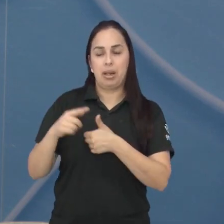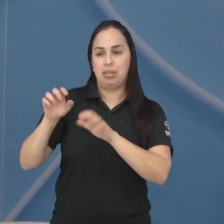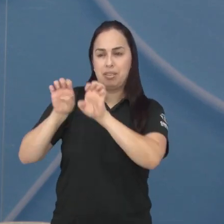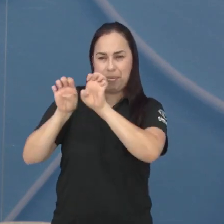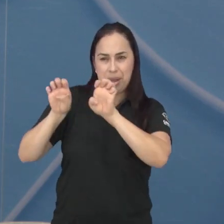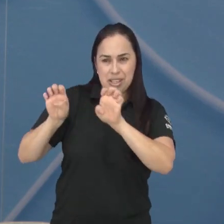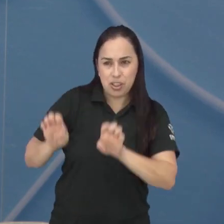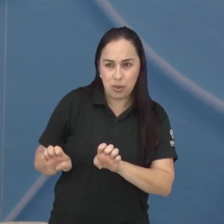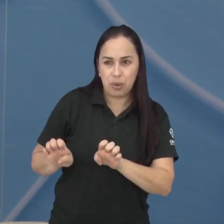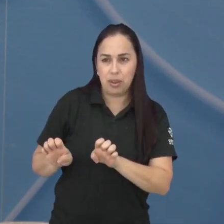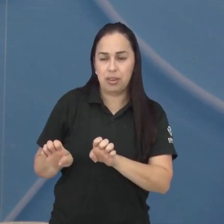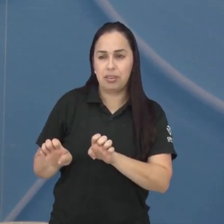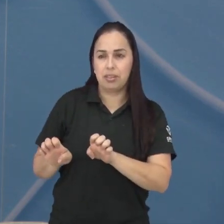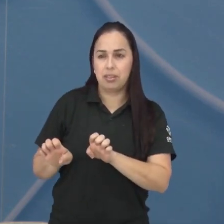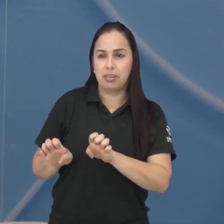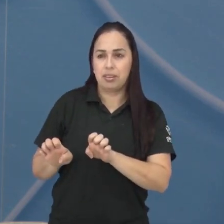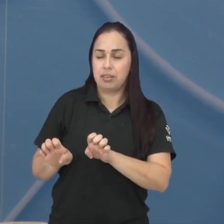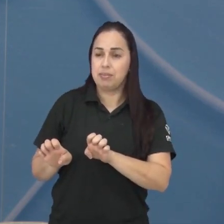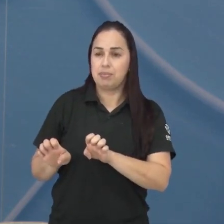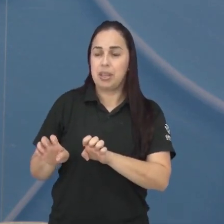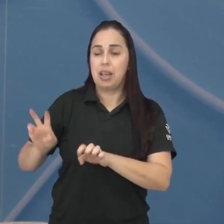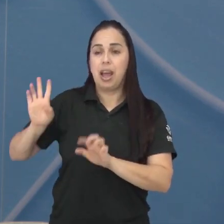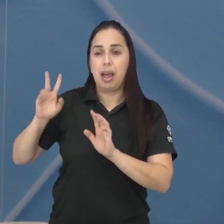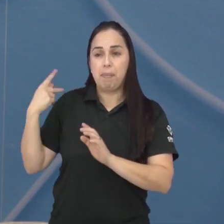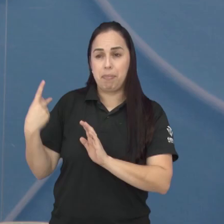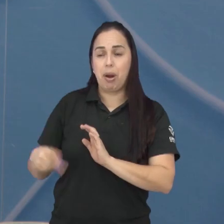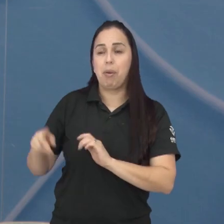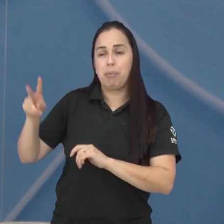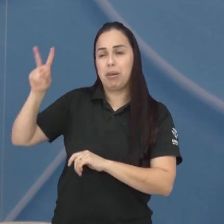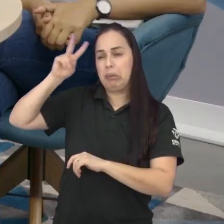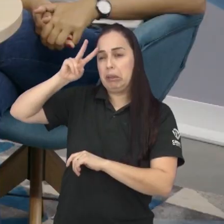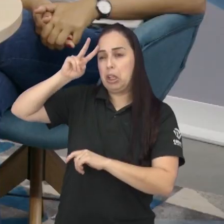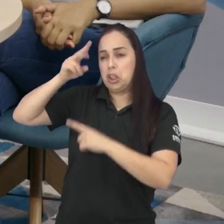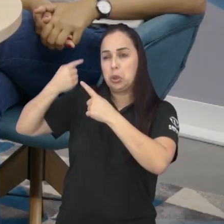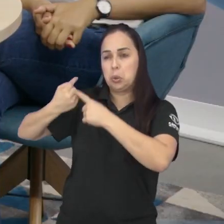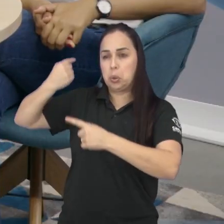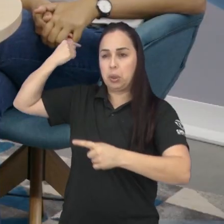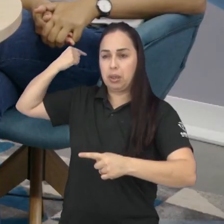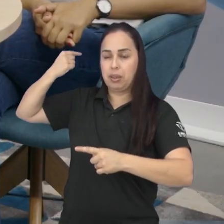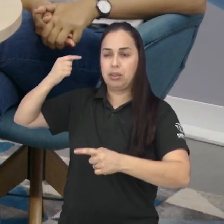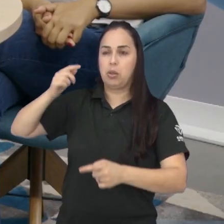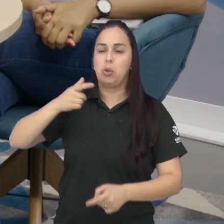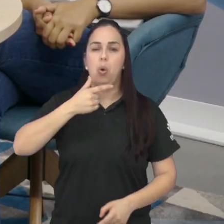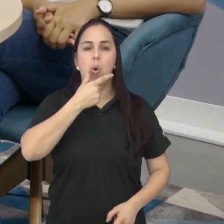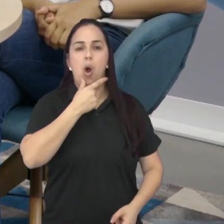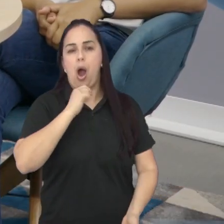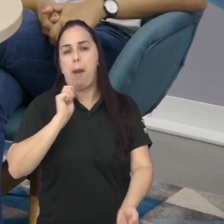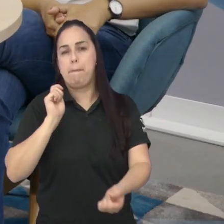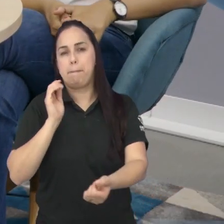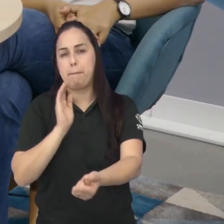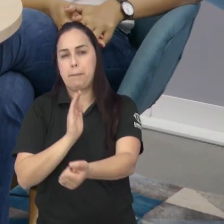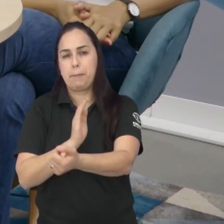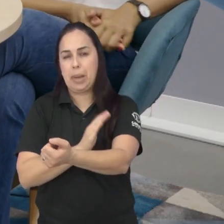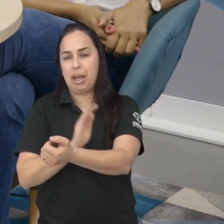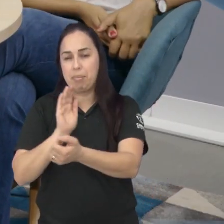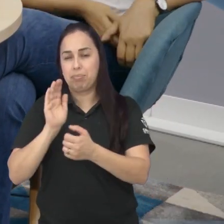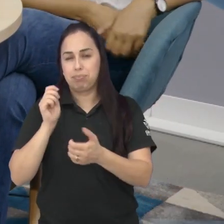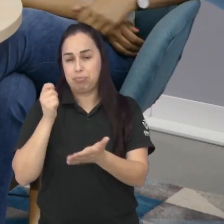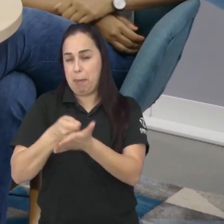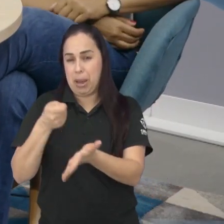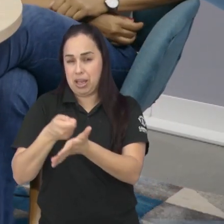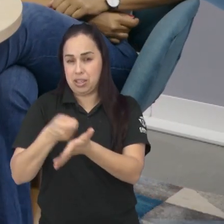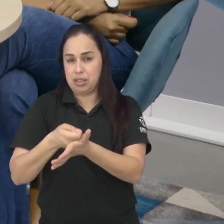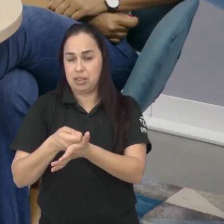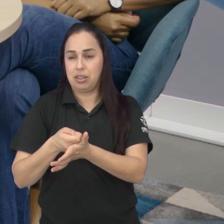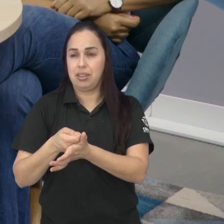esse cenário montado historicamente, machismo estrutural. Estrutural. Né? E o mimimi que falam que a gente também é